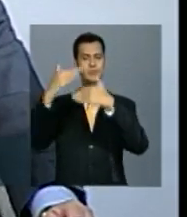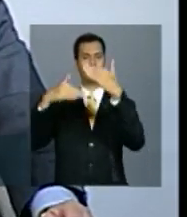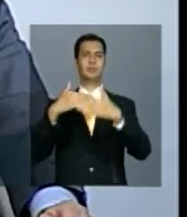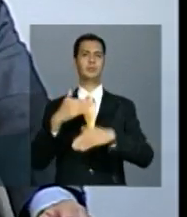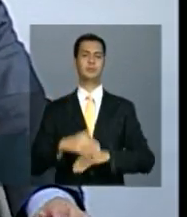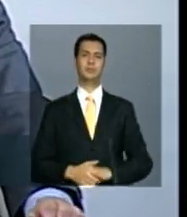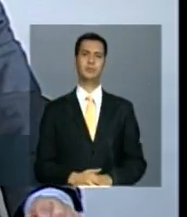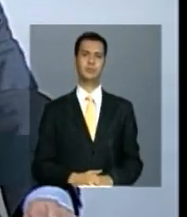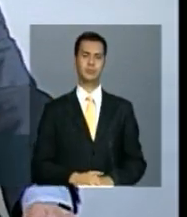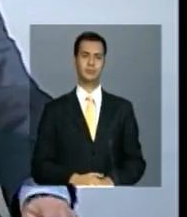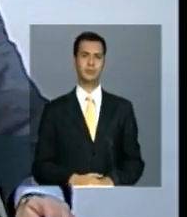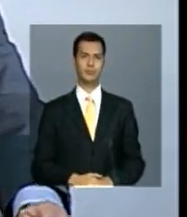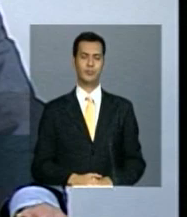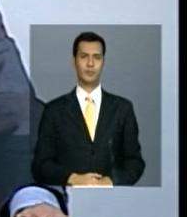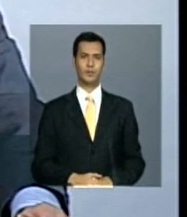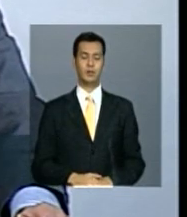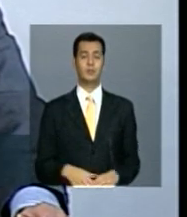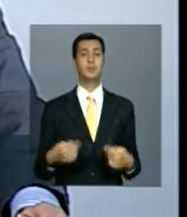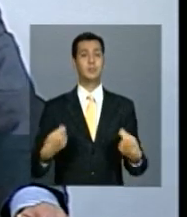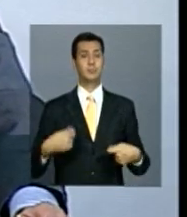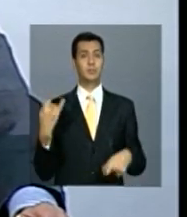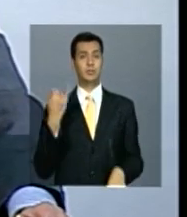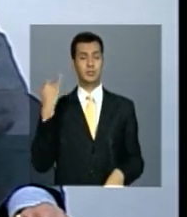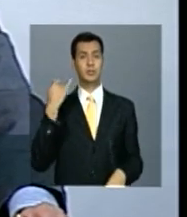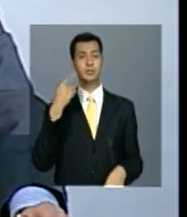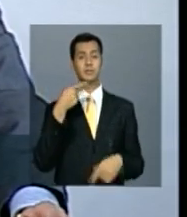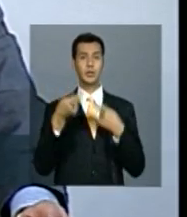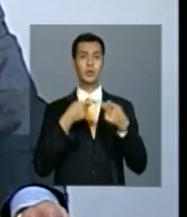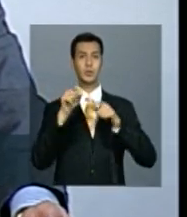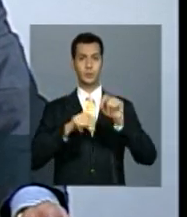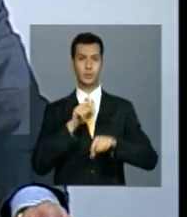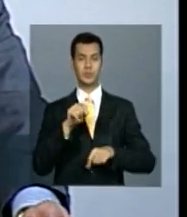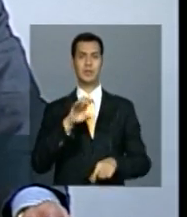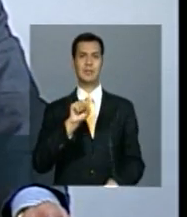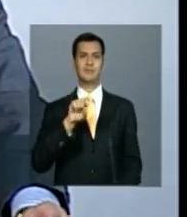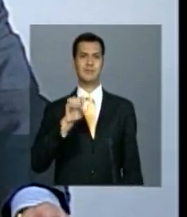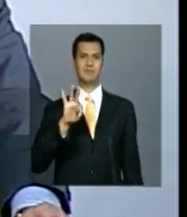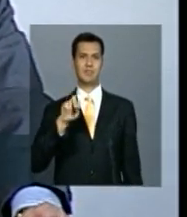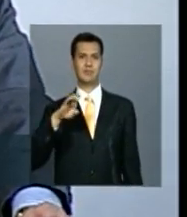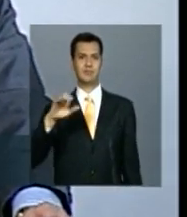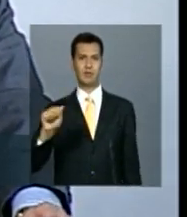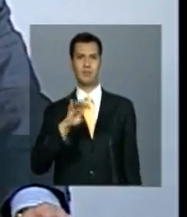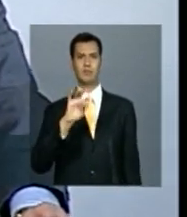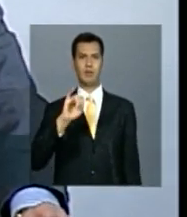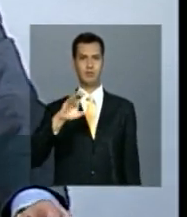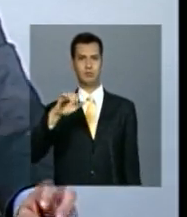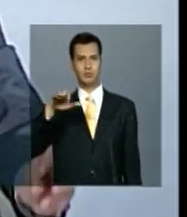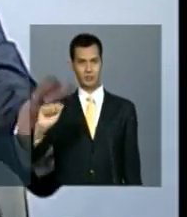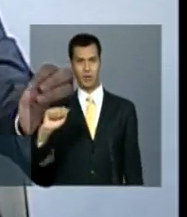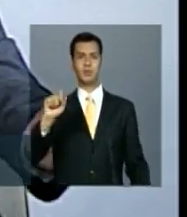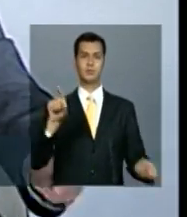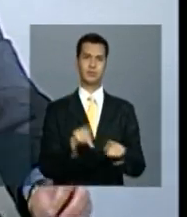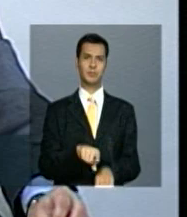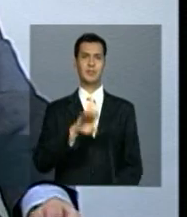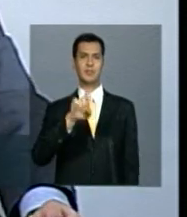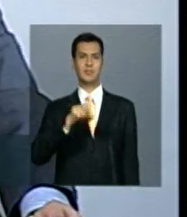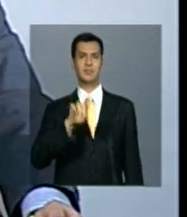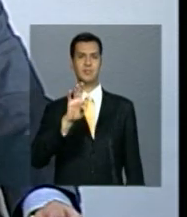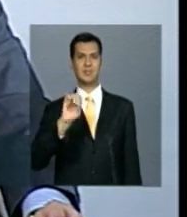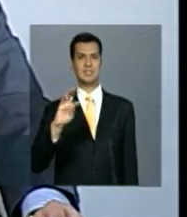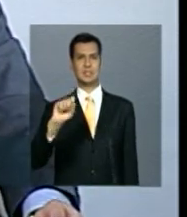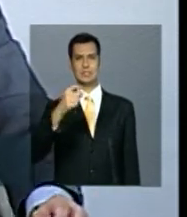dizer que as metas de assistência técnica e extensão Rural eh que haviam sido eh